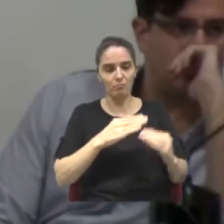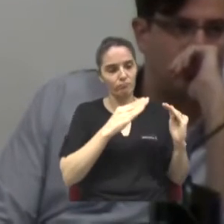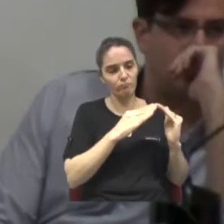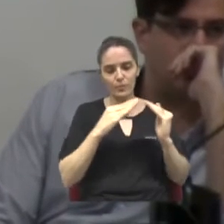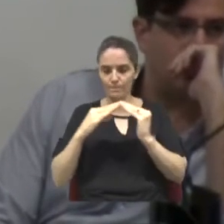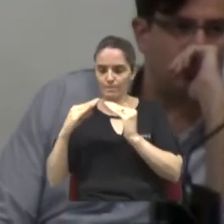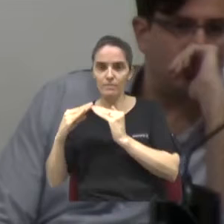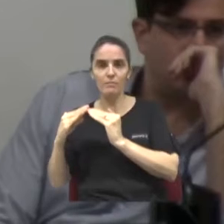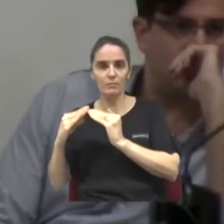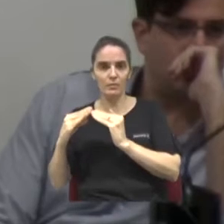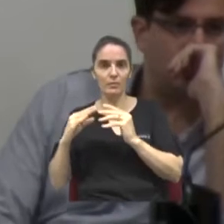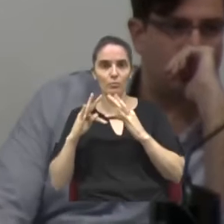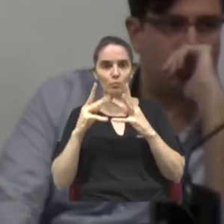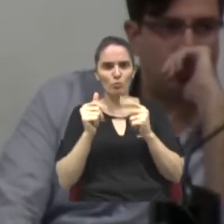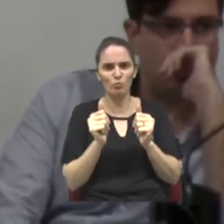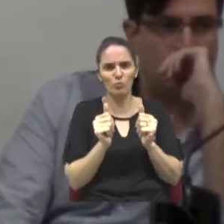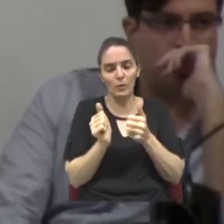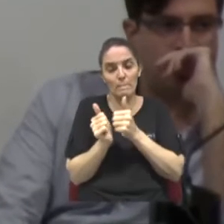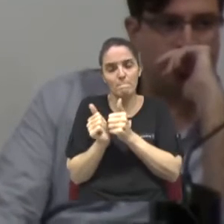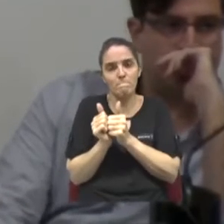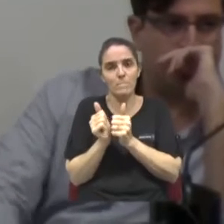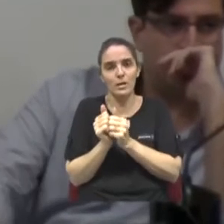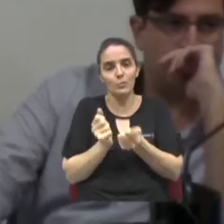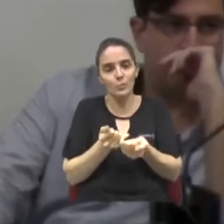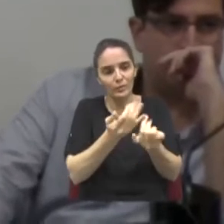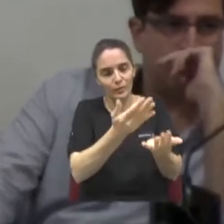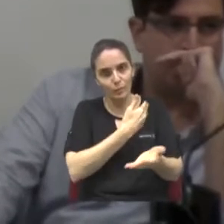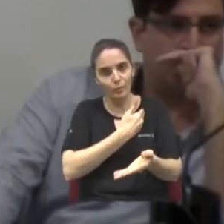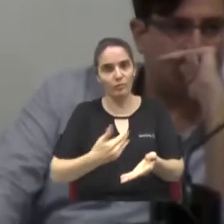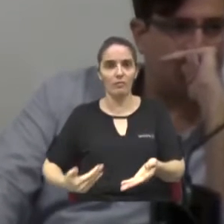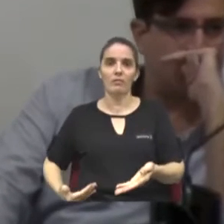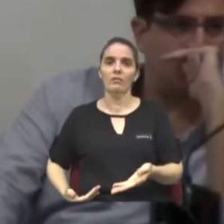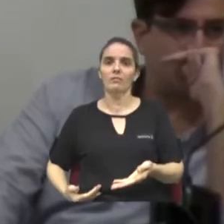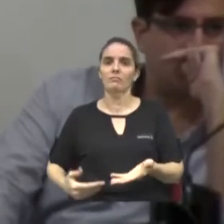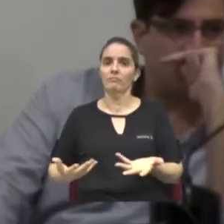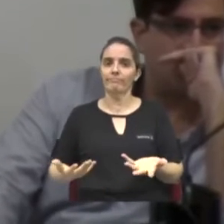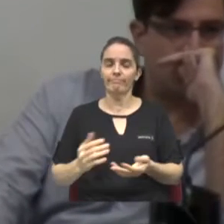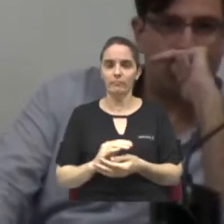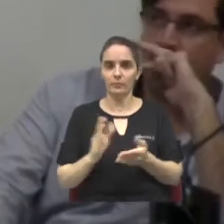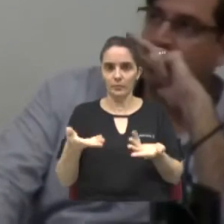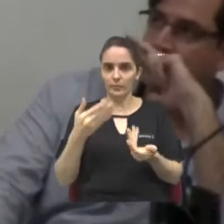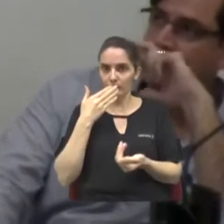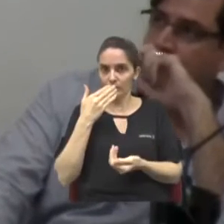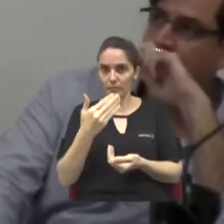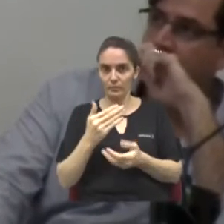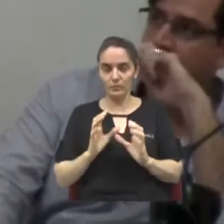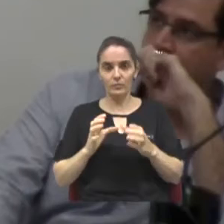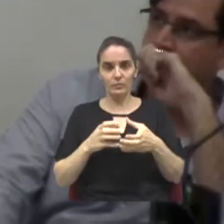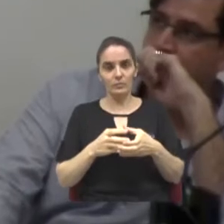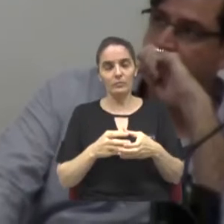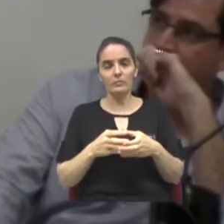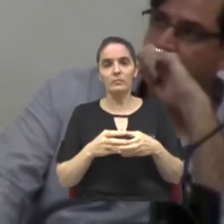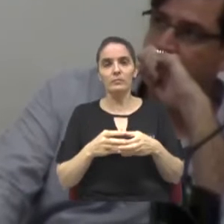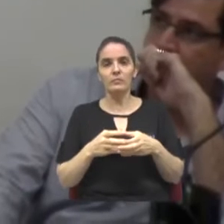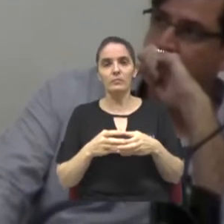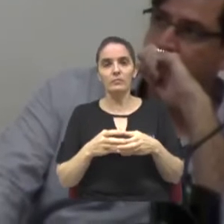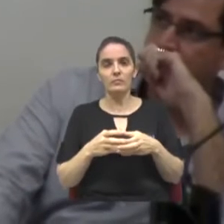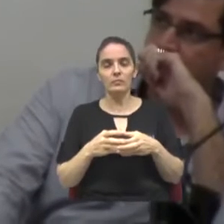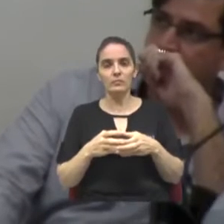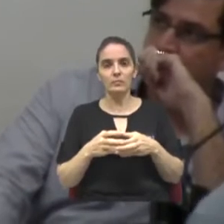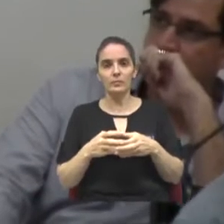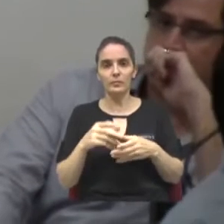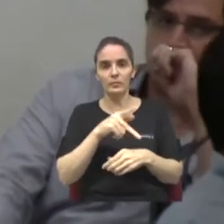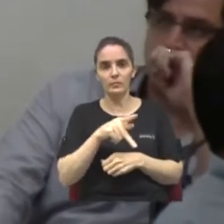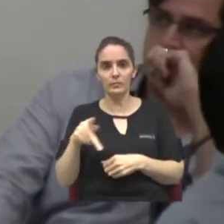moção assinada e votada para entregar ao governo, sendo que aqui nós pedimos, e a comissão parlamentar, sendo o